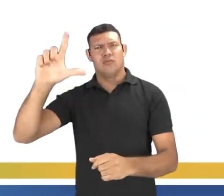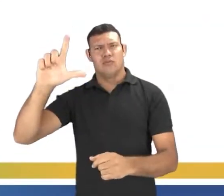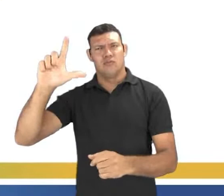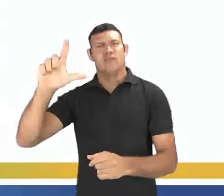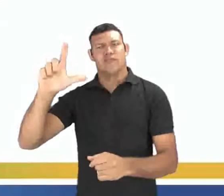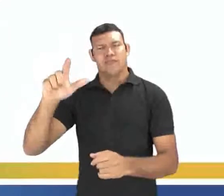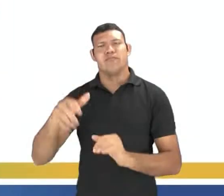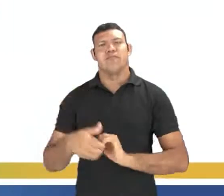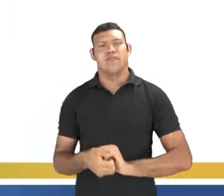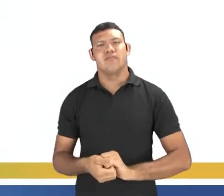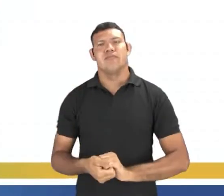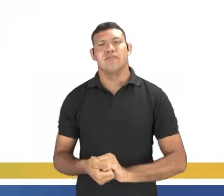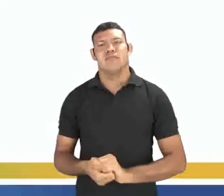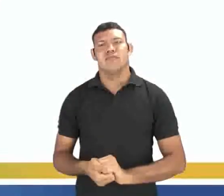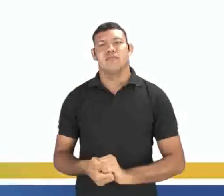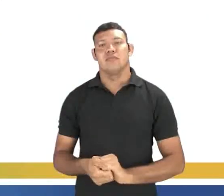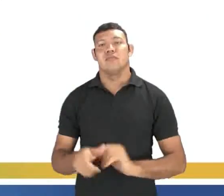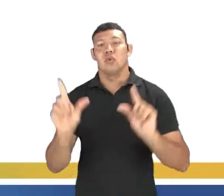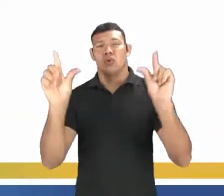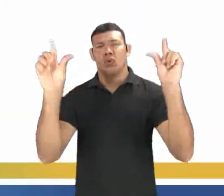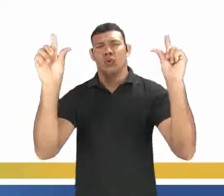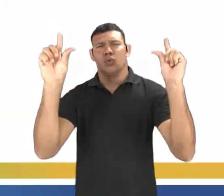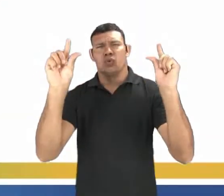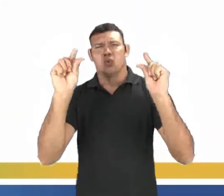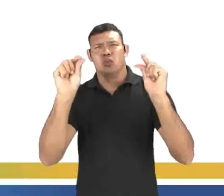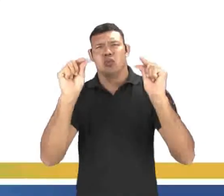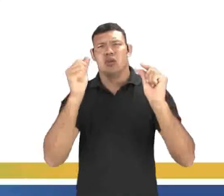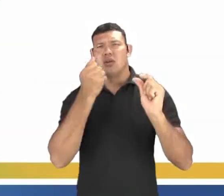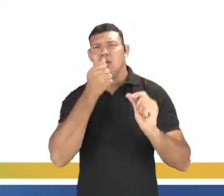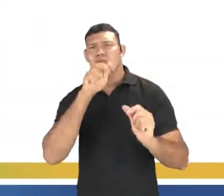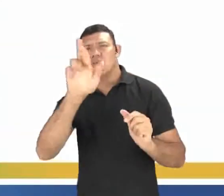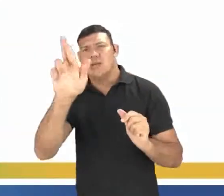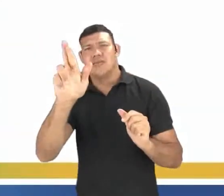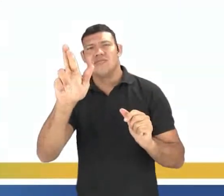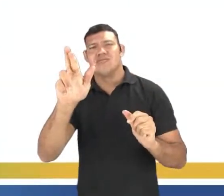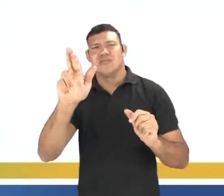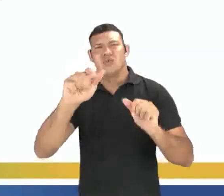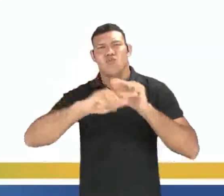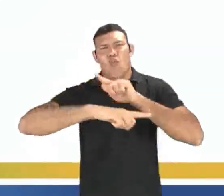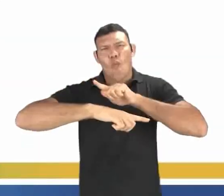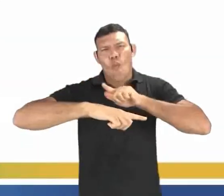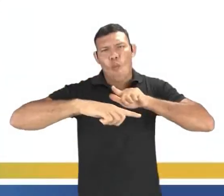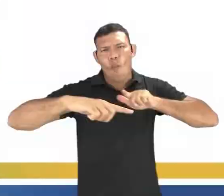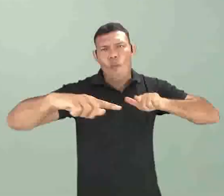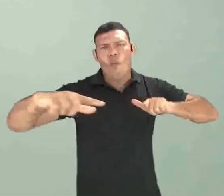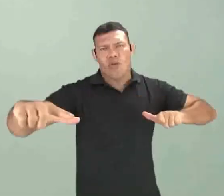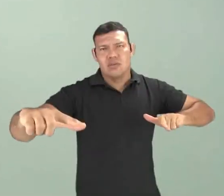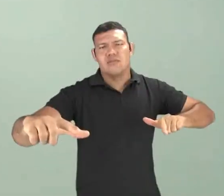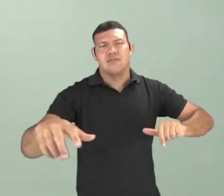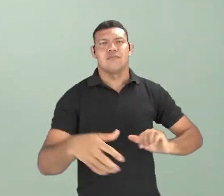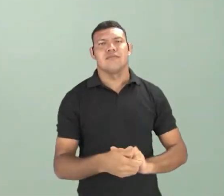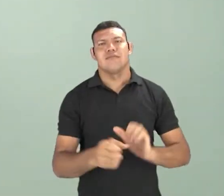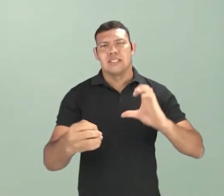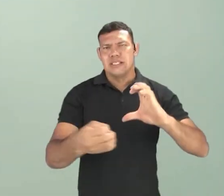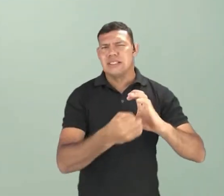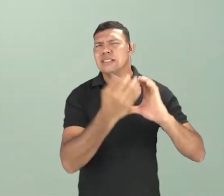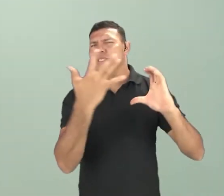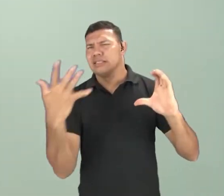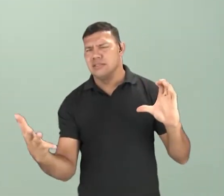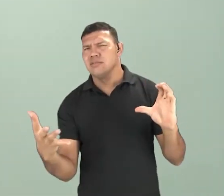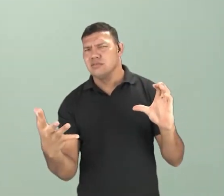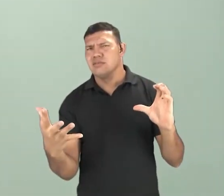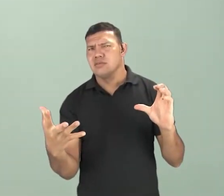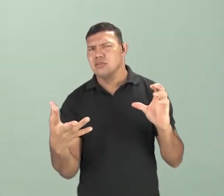efeitos negativos provocados pela baixa umidade do ar e nos períodos de seca. Então, galera, essas características que vocês viram